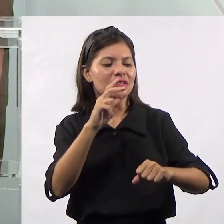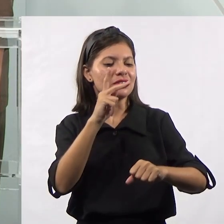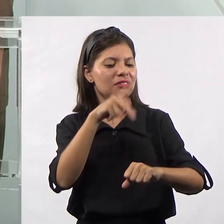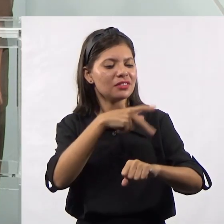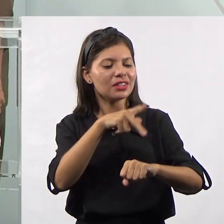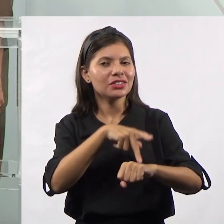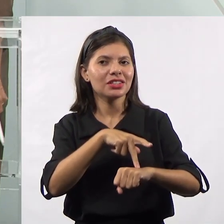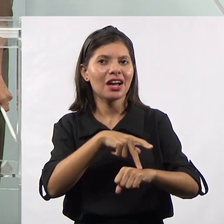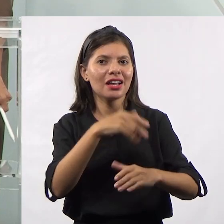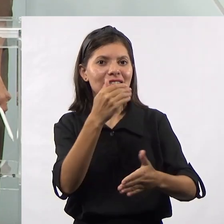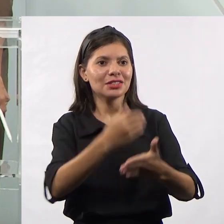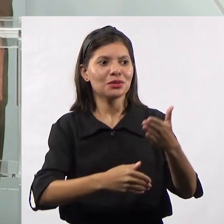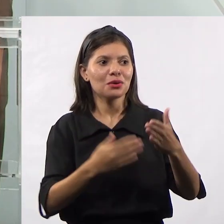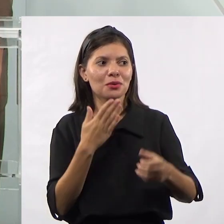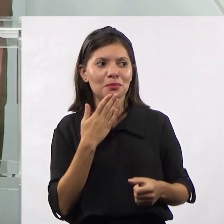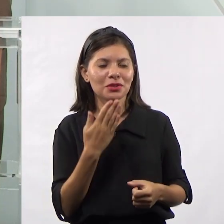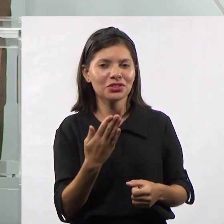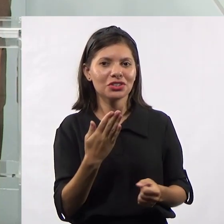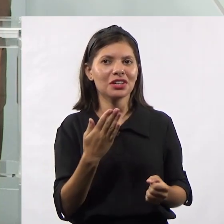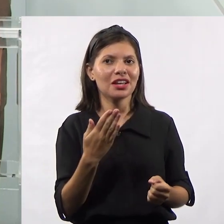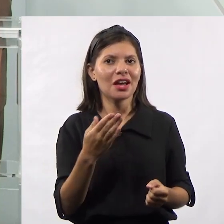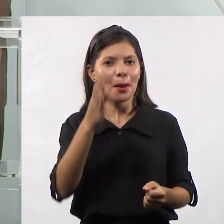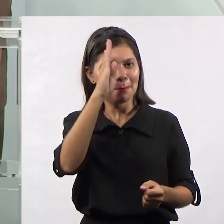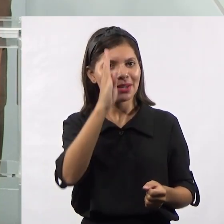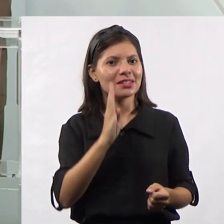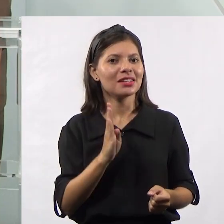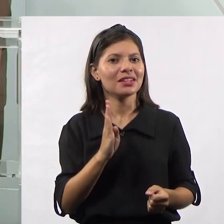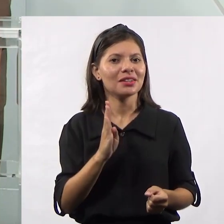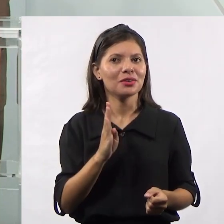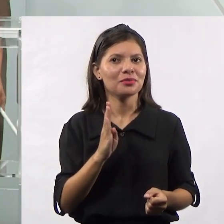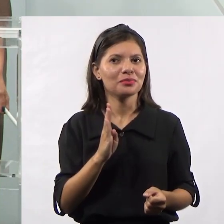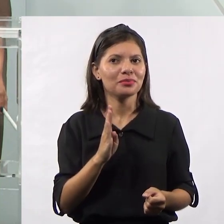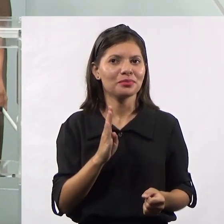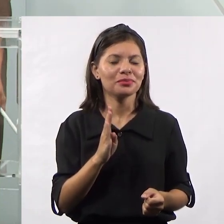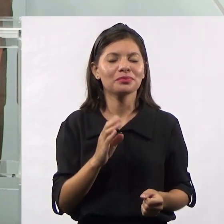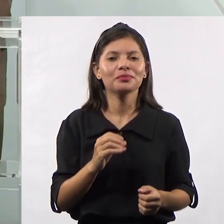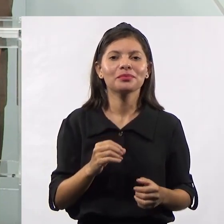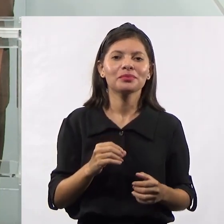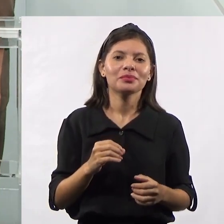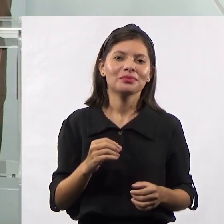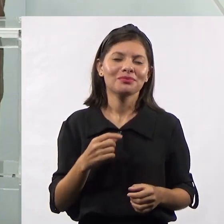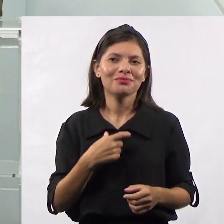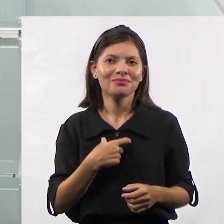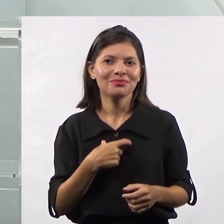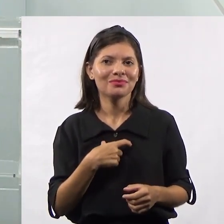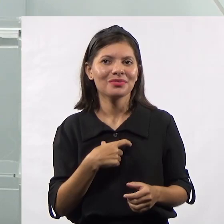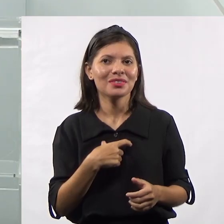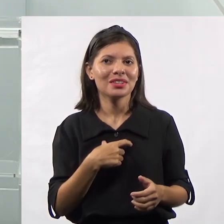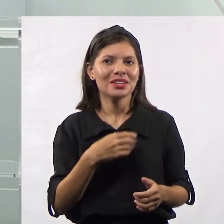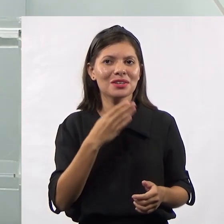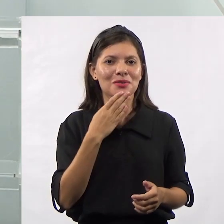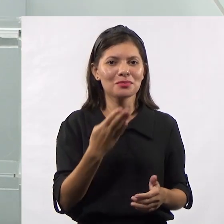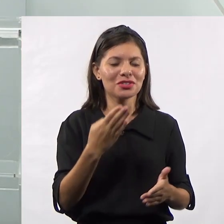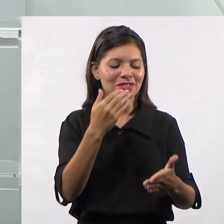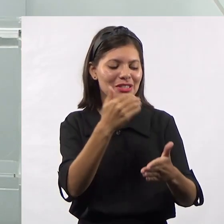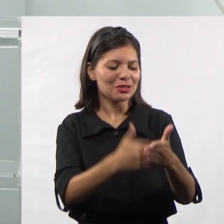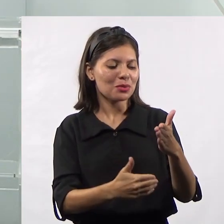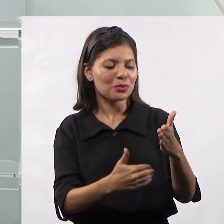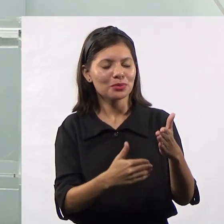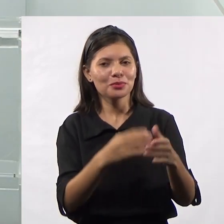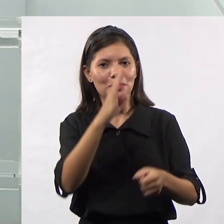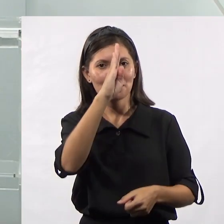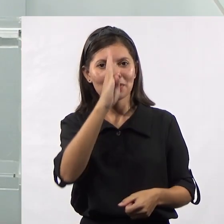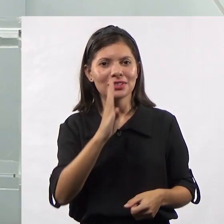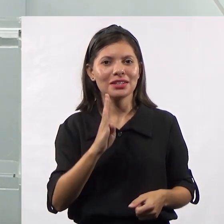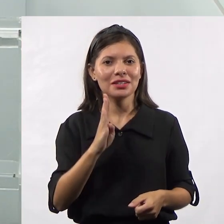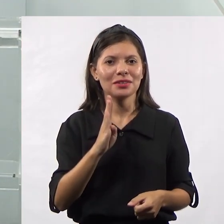viajando, pedi um desconto em outro país, aí a pessoa falou, brasileira, né? Ficou ofendida comigo de ter pedido um desconto.